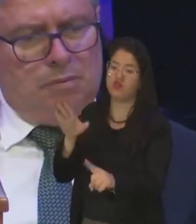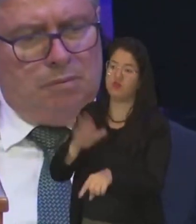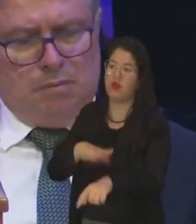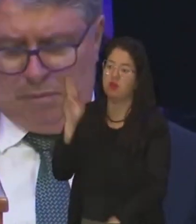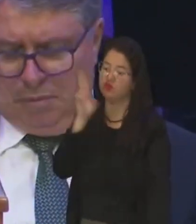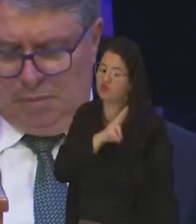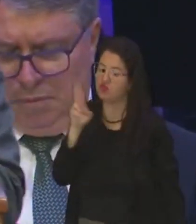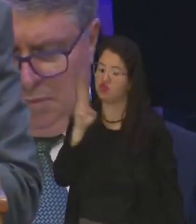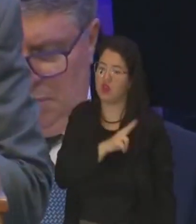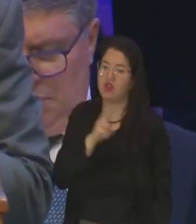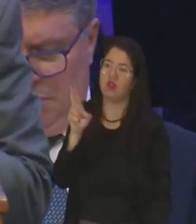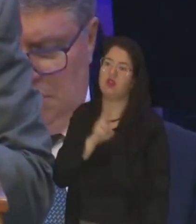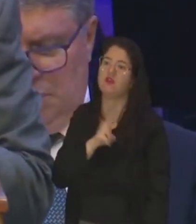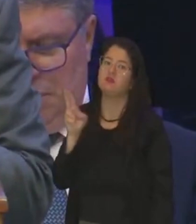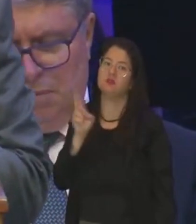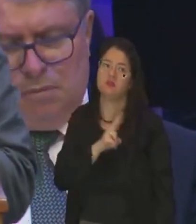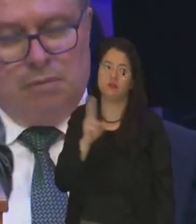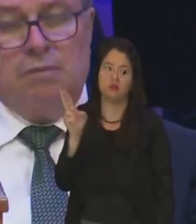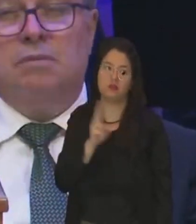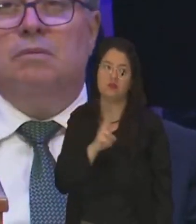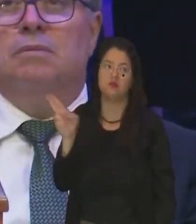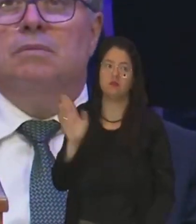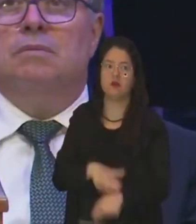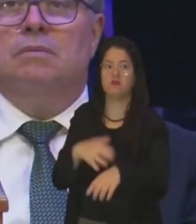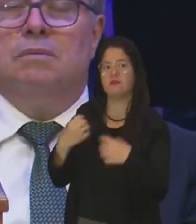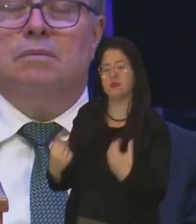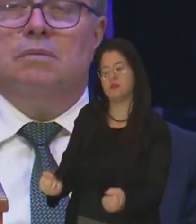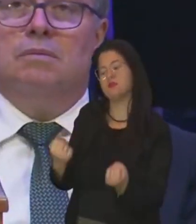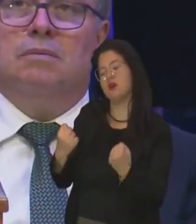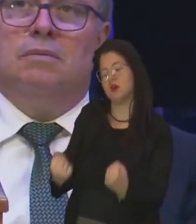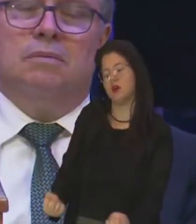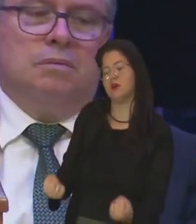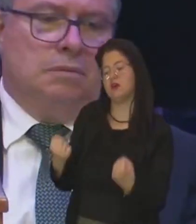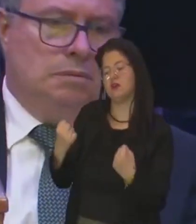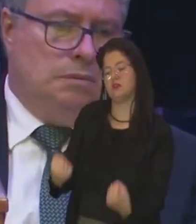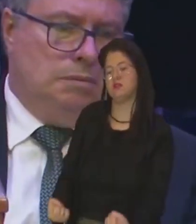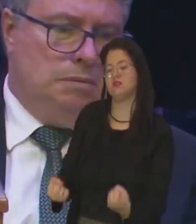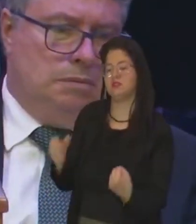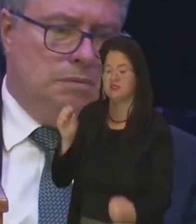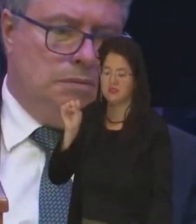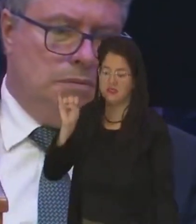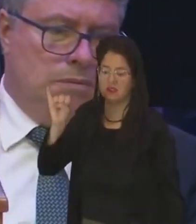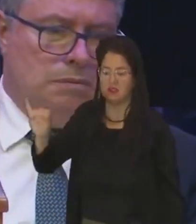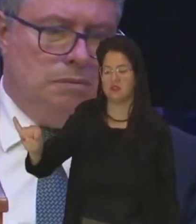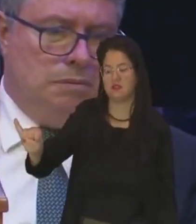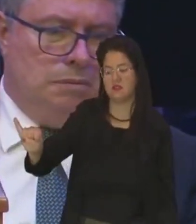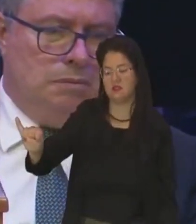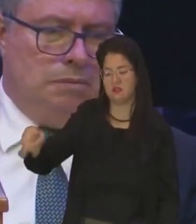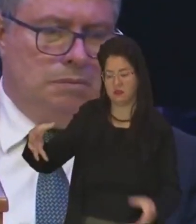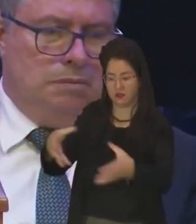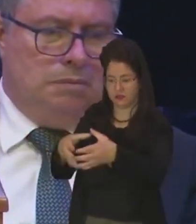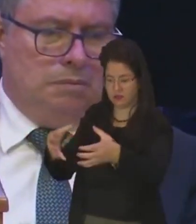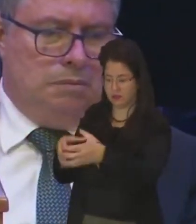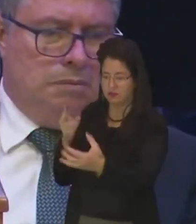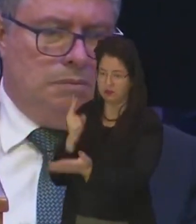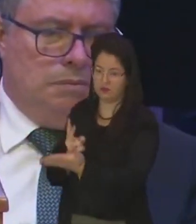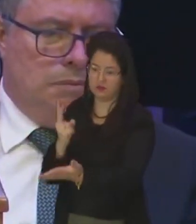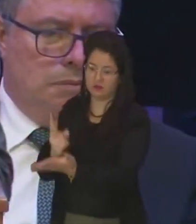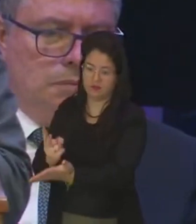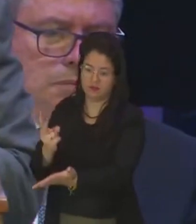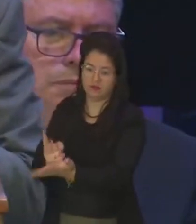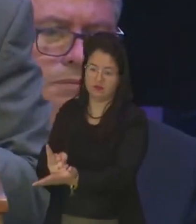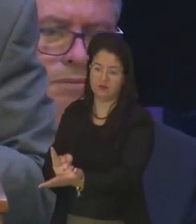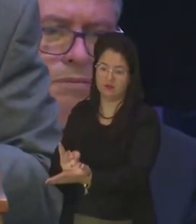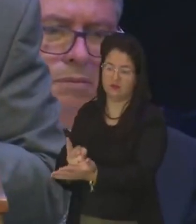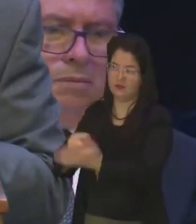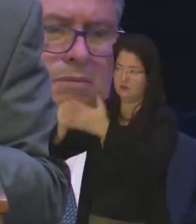urgente, um pouco mais pesada. Se eles continuarem no sistema